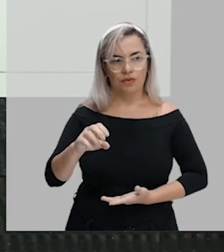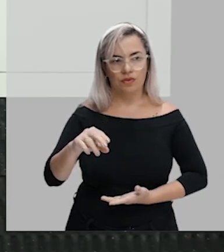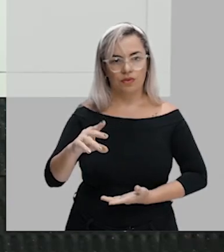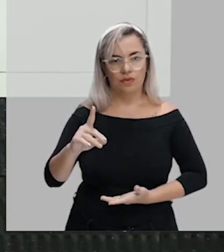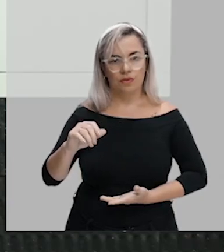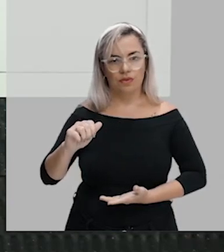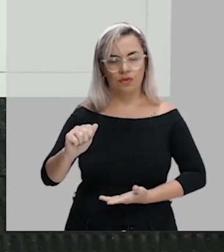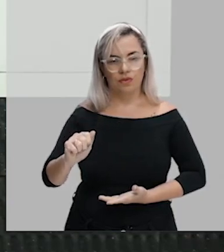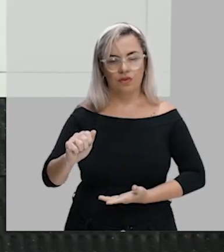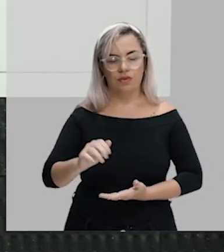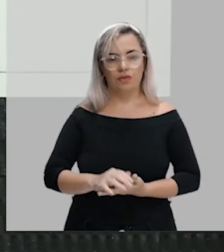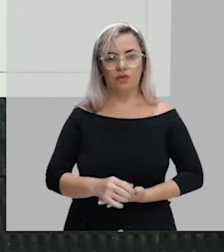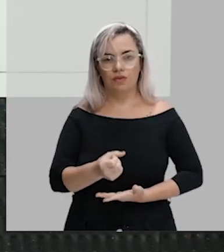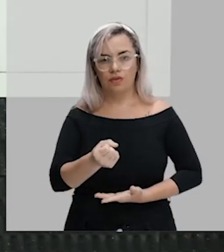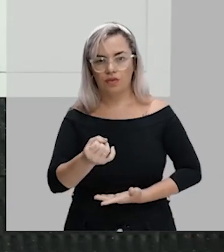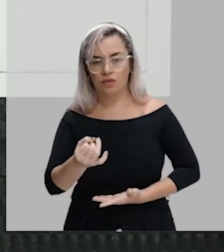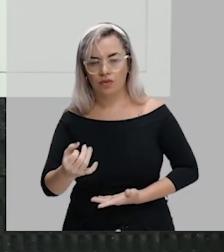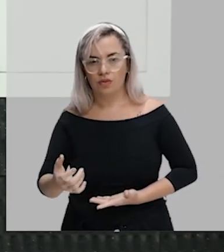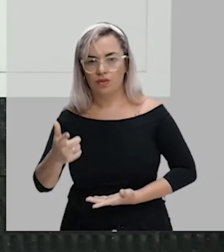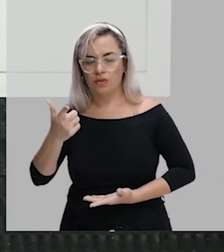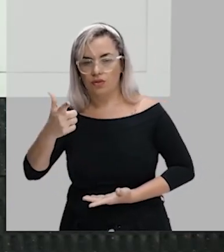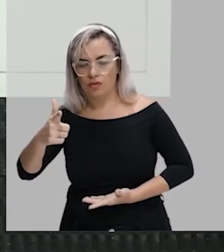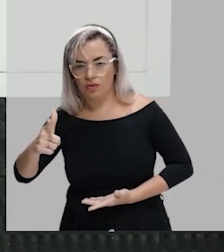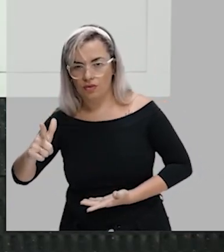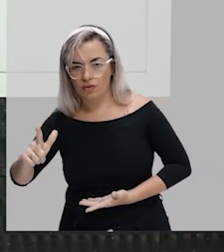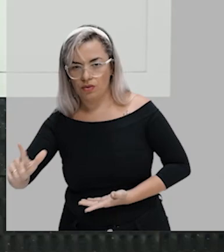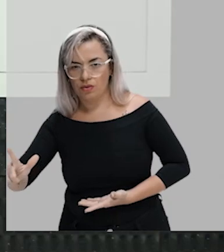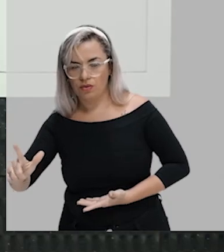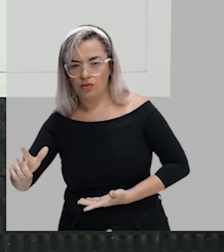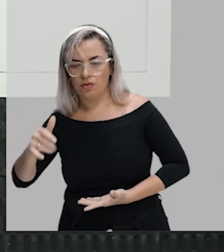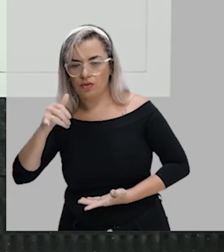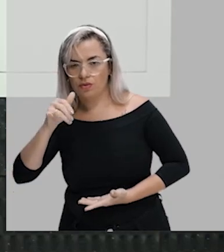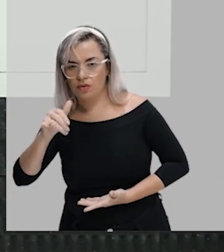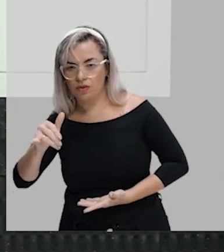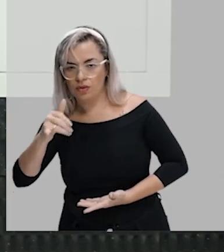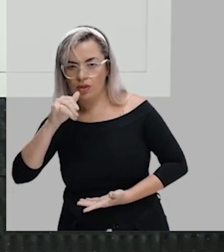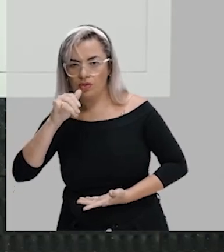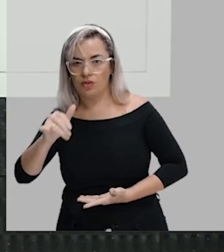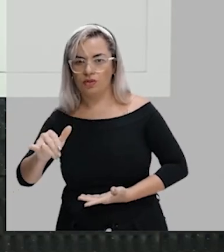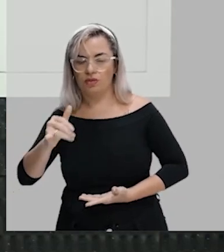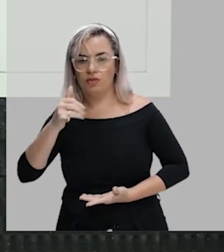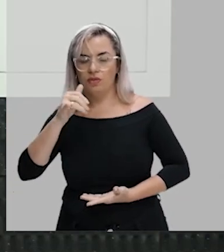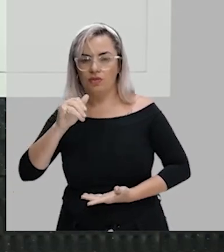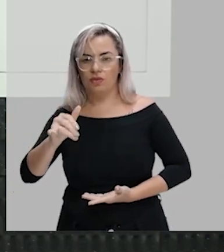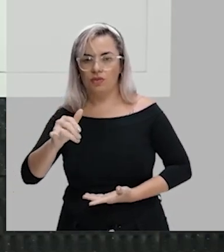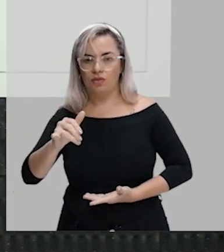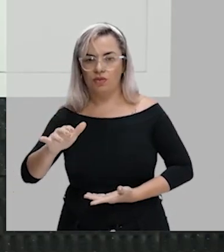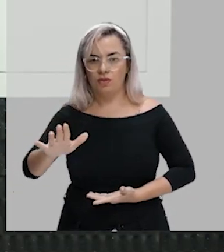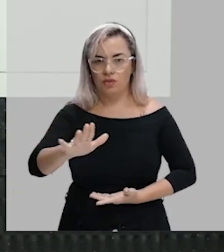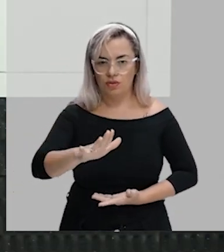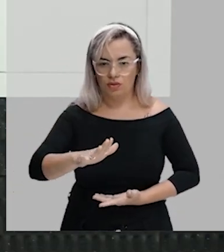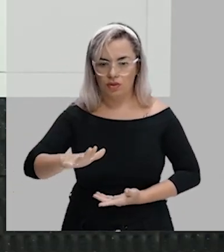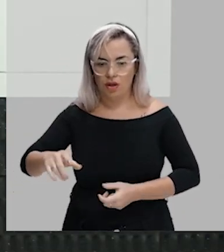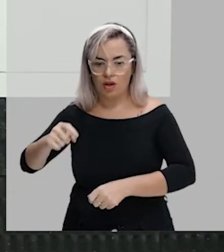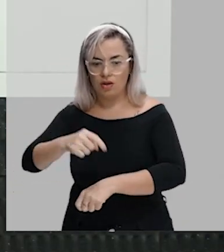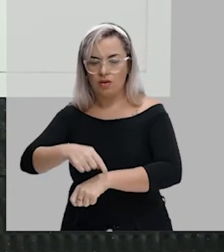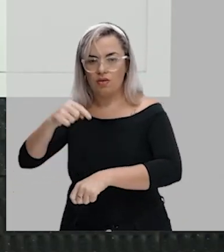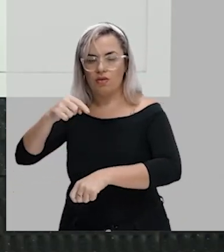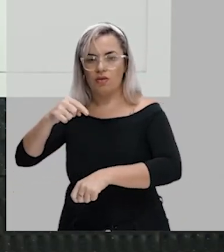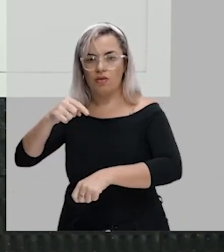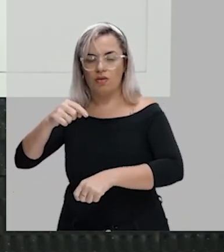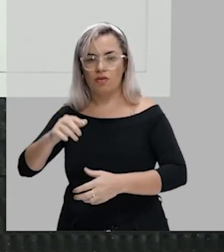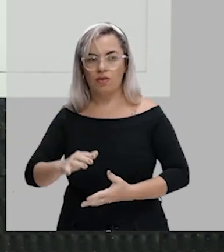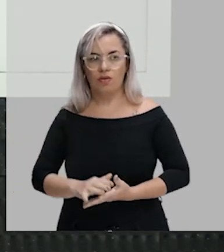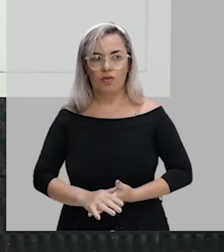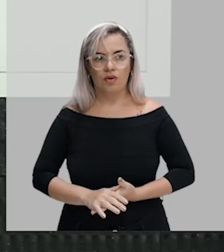certo? A quantidade de repetições, né, desta onda em um determinado tempo, ok? O comprimento de